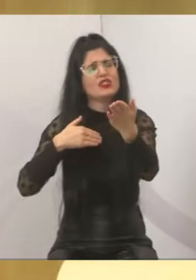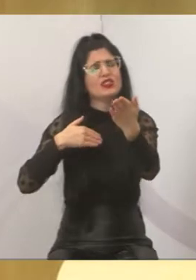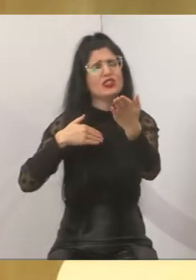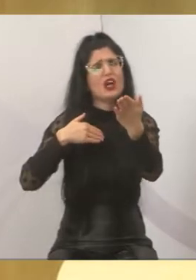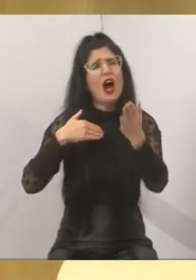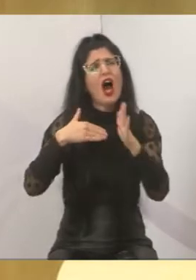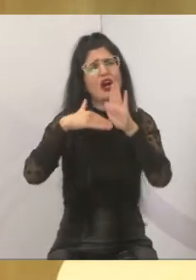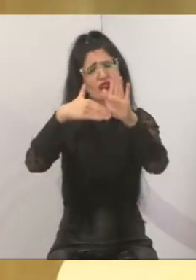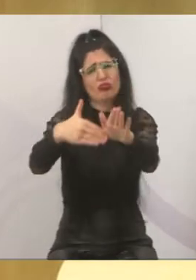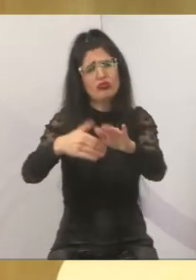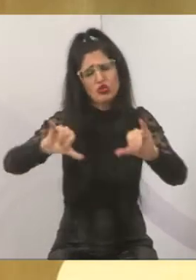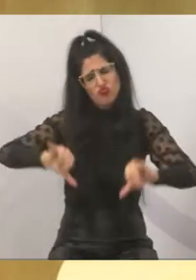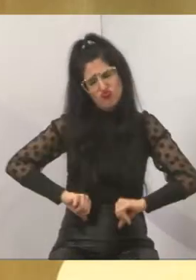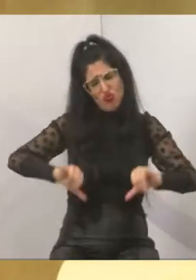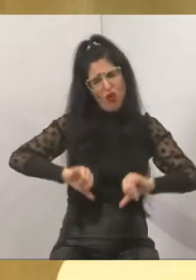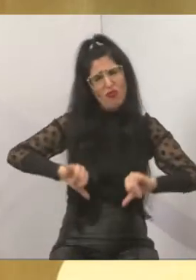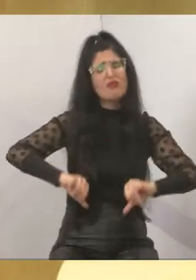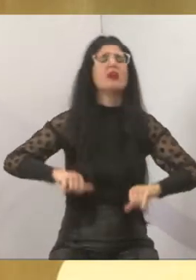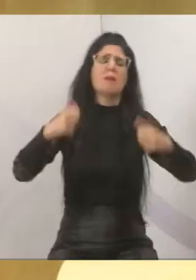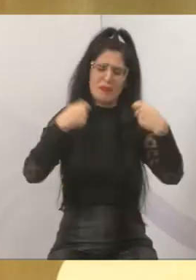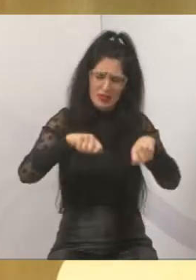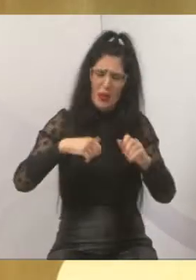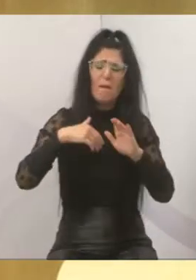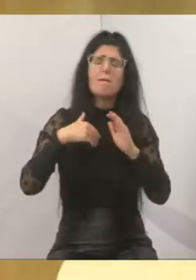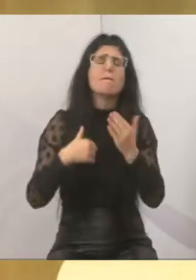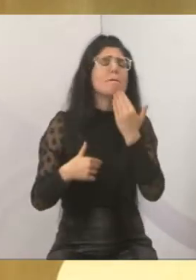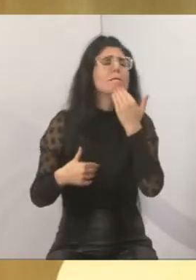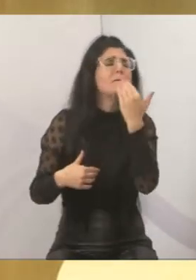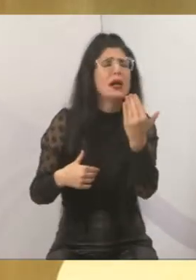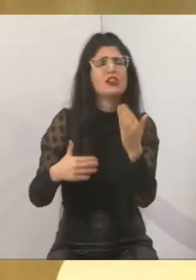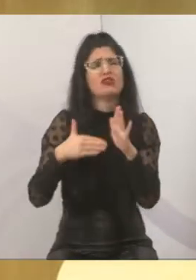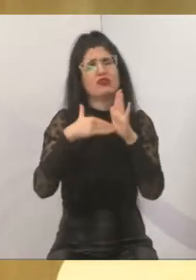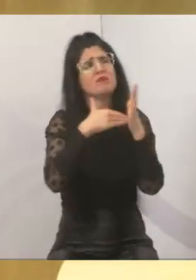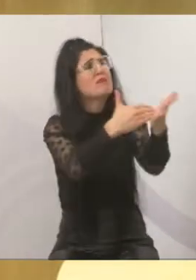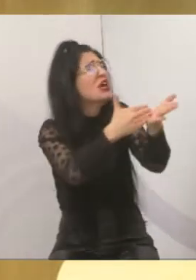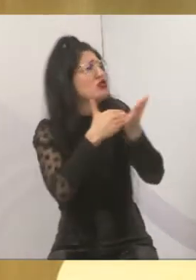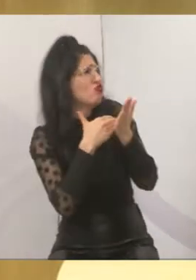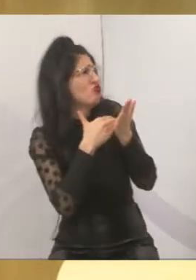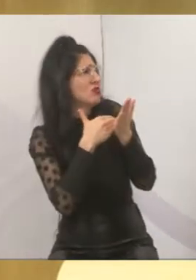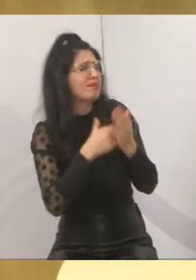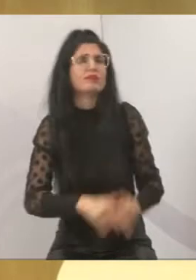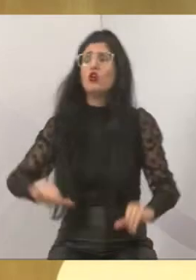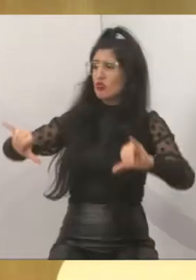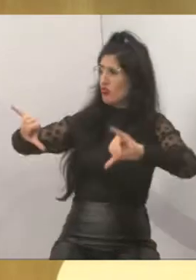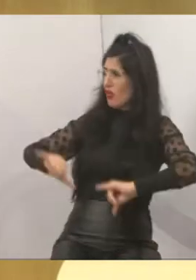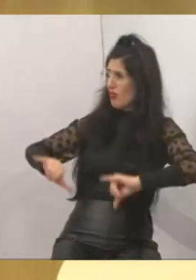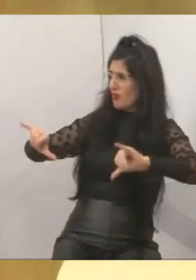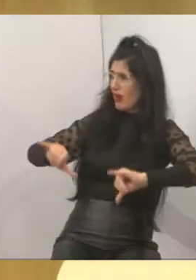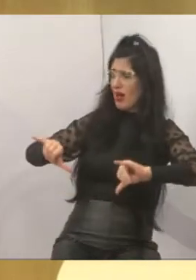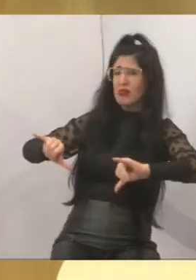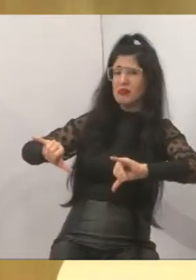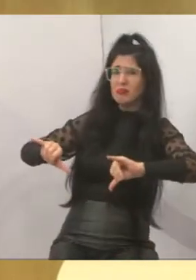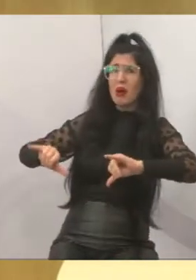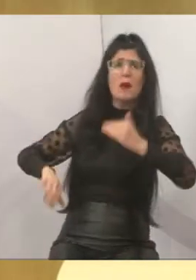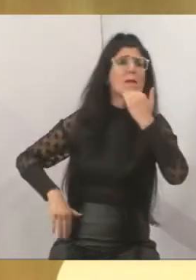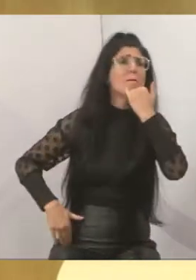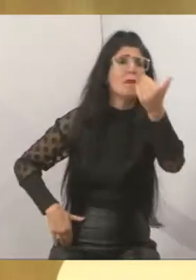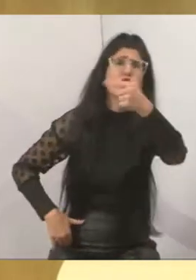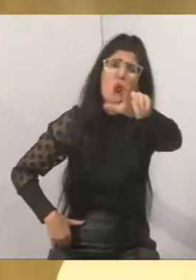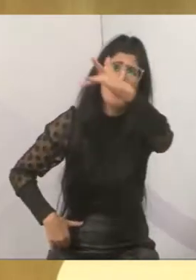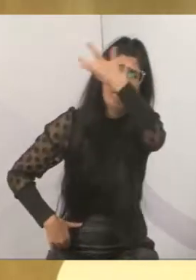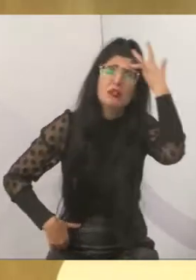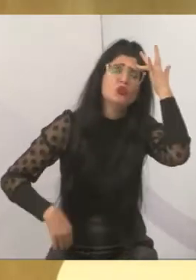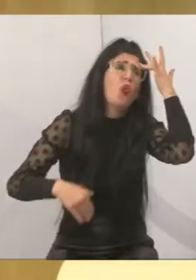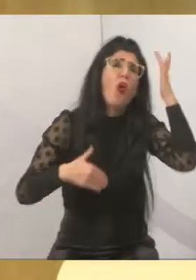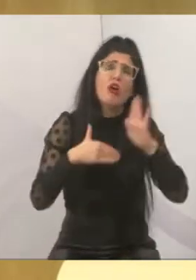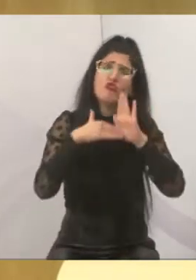fitas, elas se disseminaram como uma forma das pessoas pedirem ajuda. E a Organização Mundial